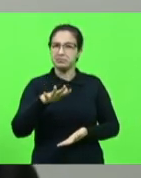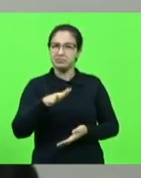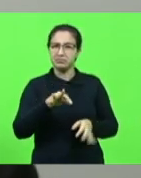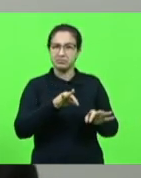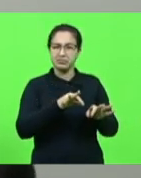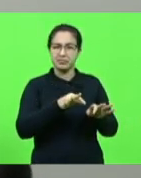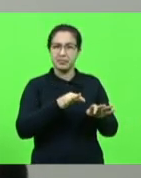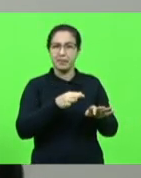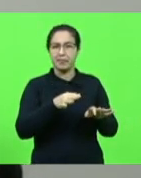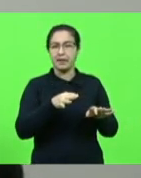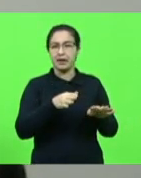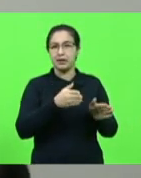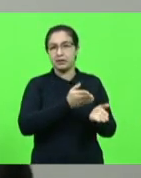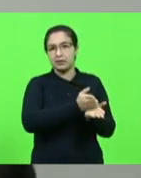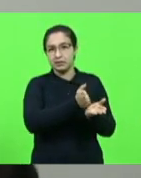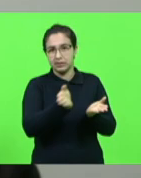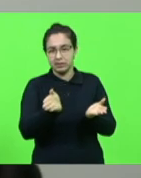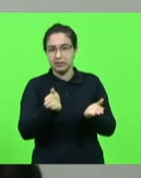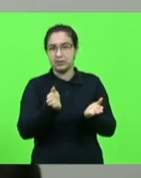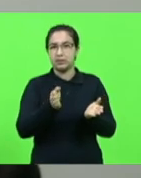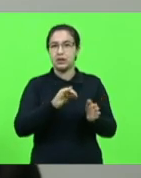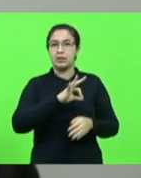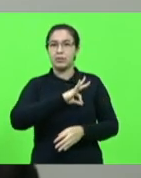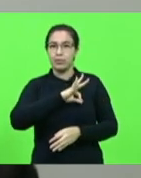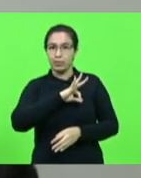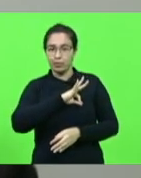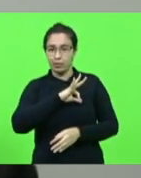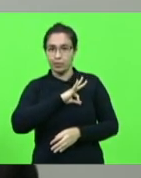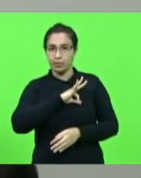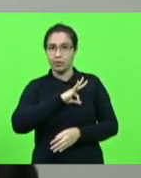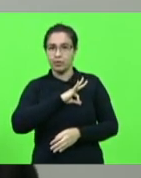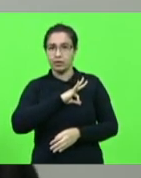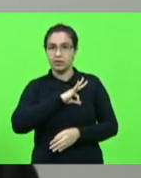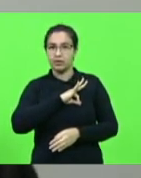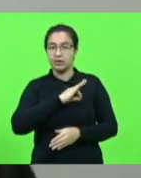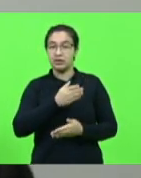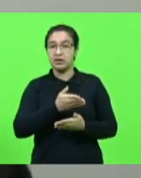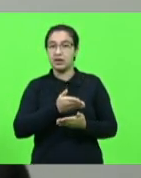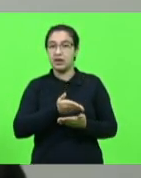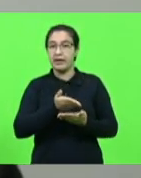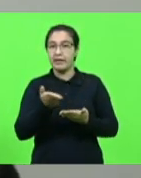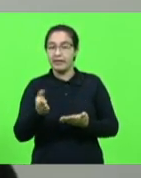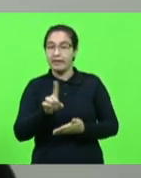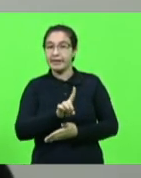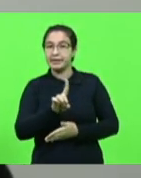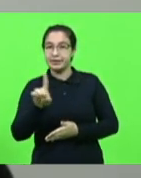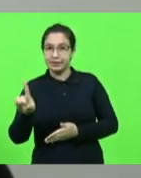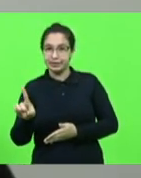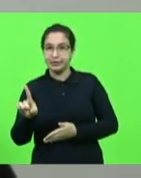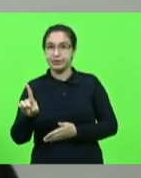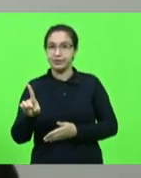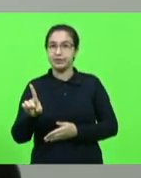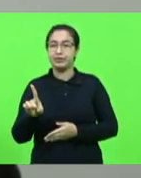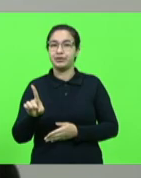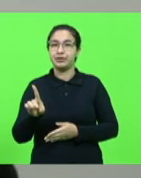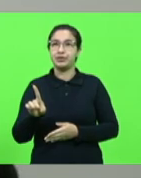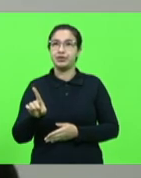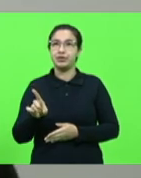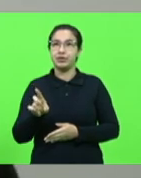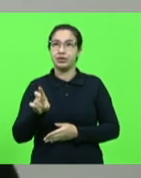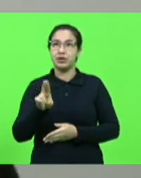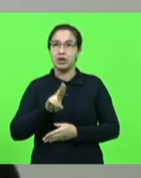da Polícia Rodoviária Militar, pega a direita, faz um desvio dentro de uma